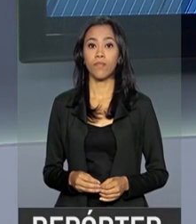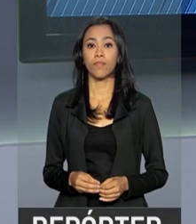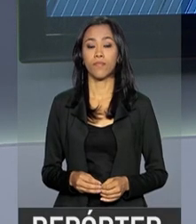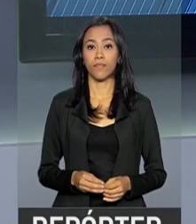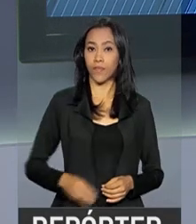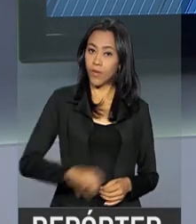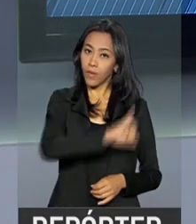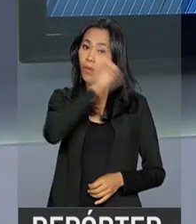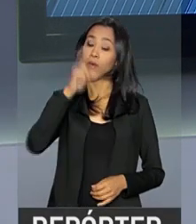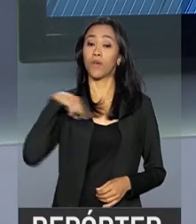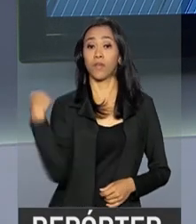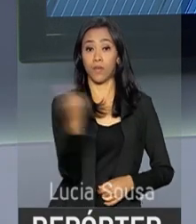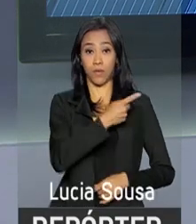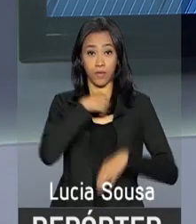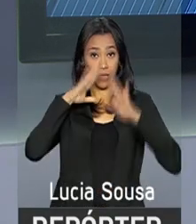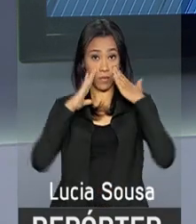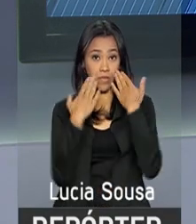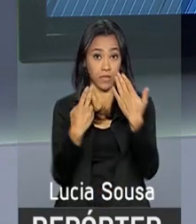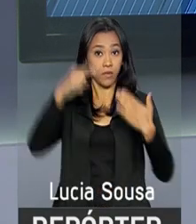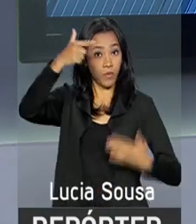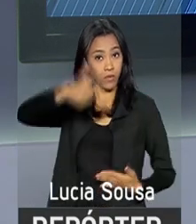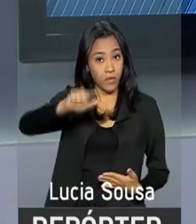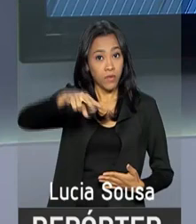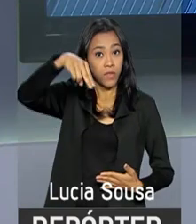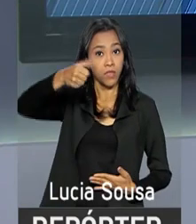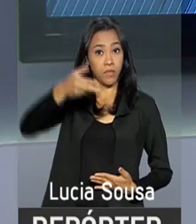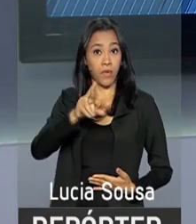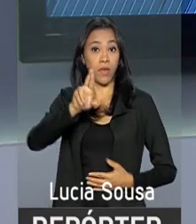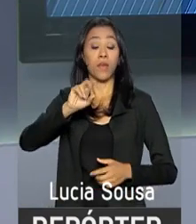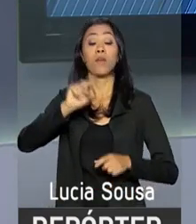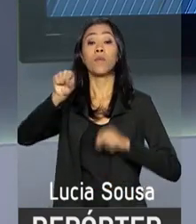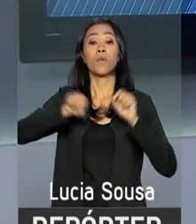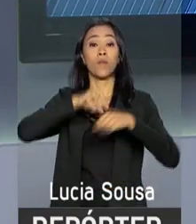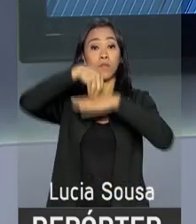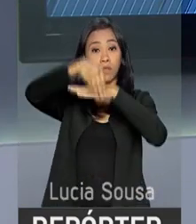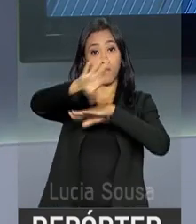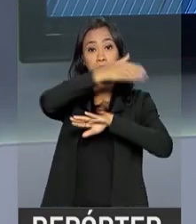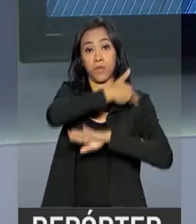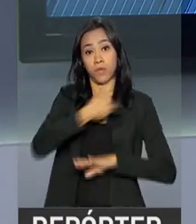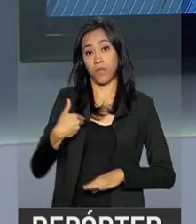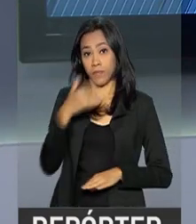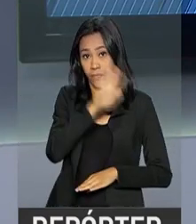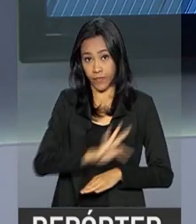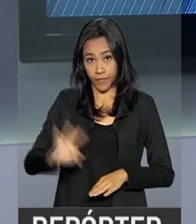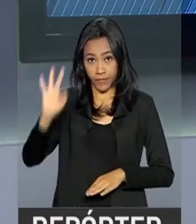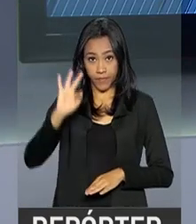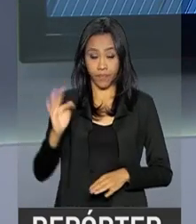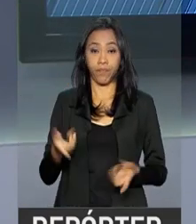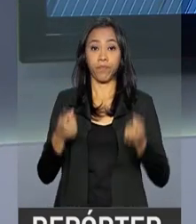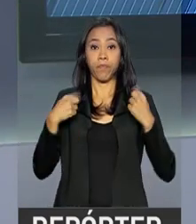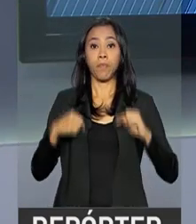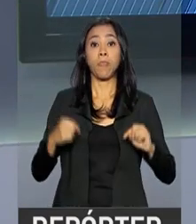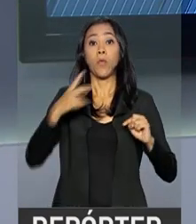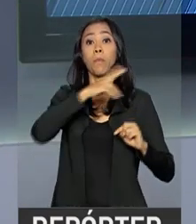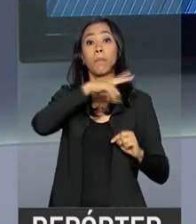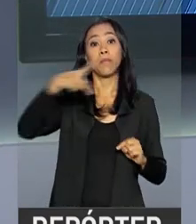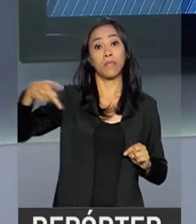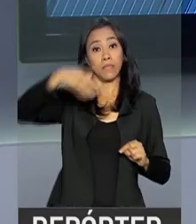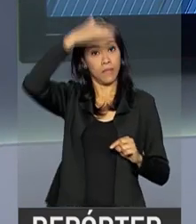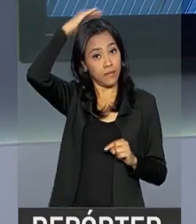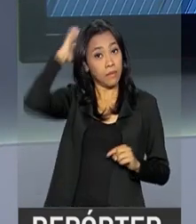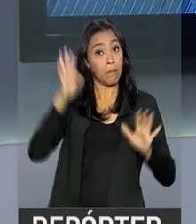olá o repórter nbr com as notícias do governo federal começa agora o presidente michel temer participou hoje pela manhã